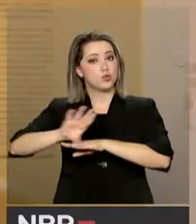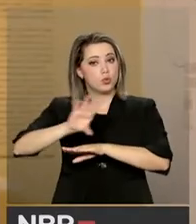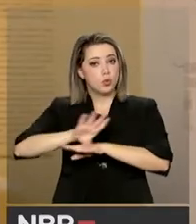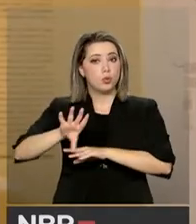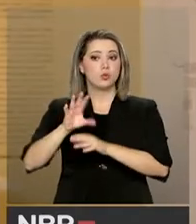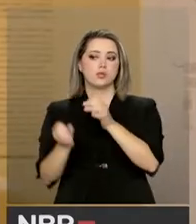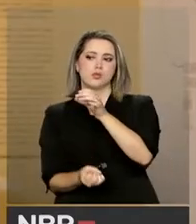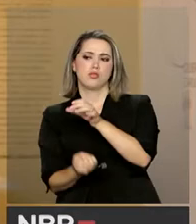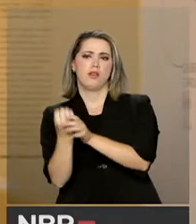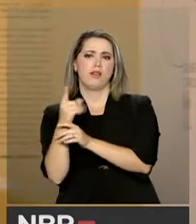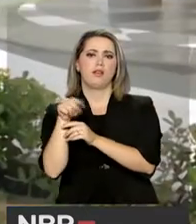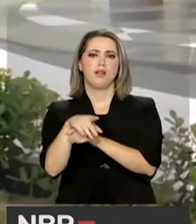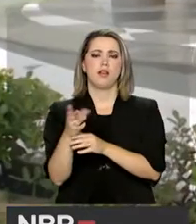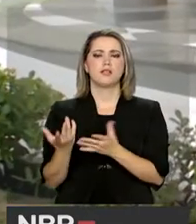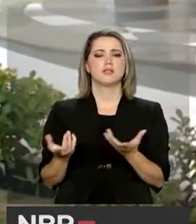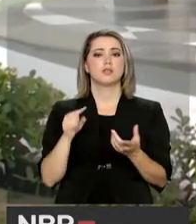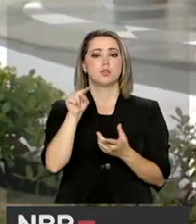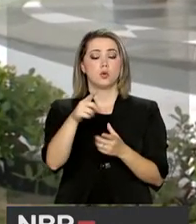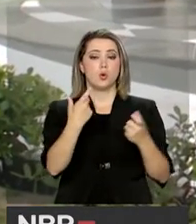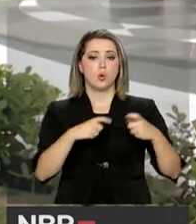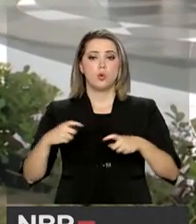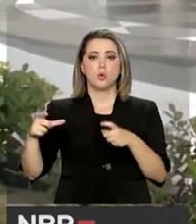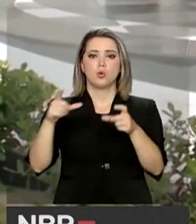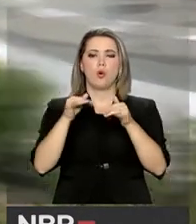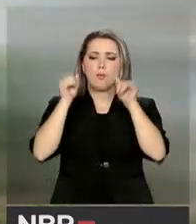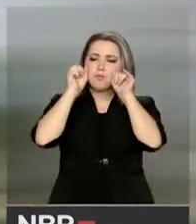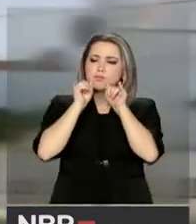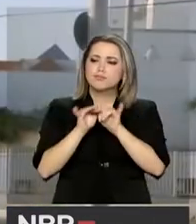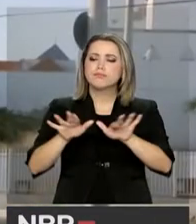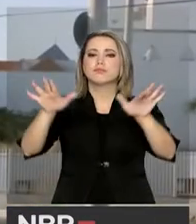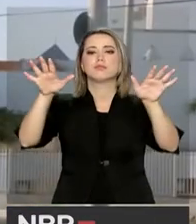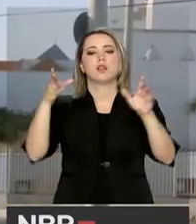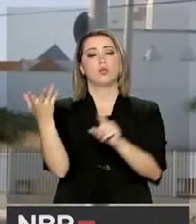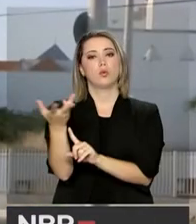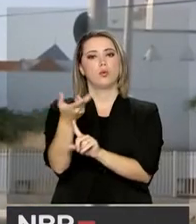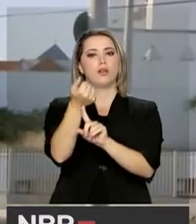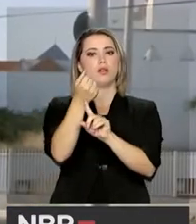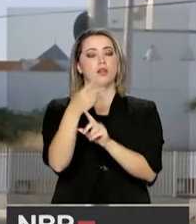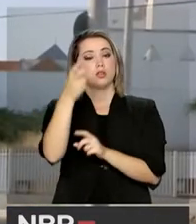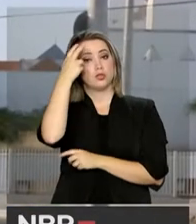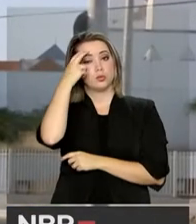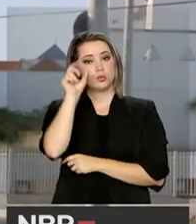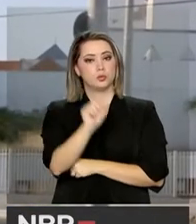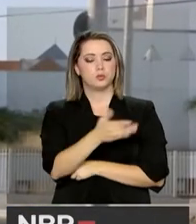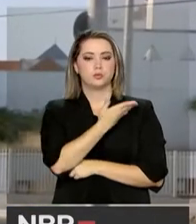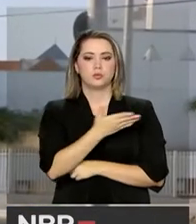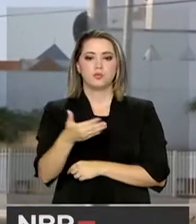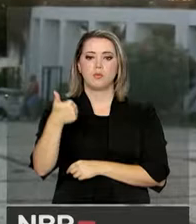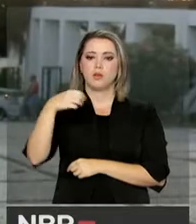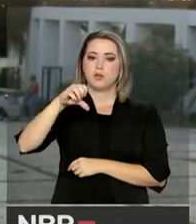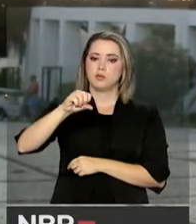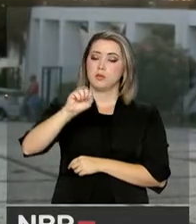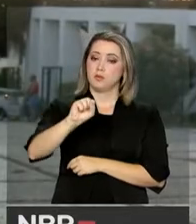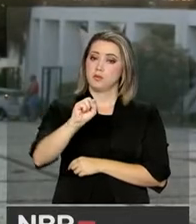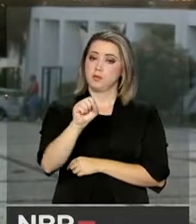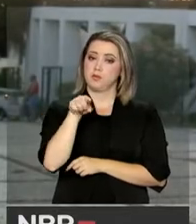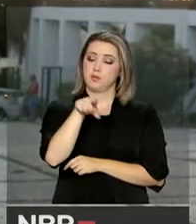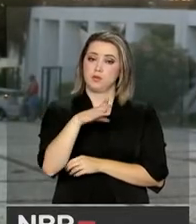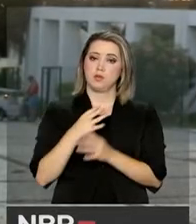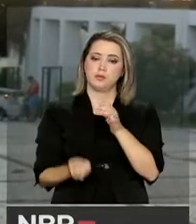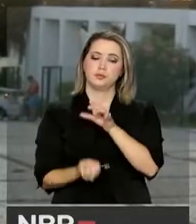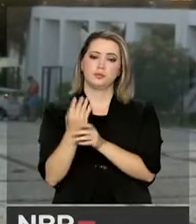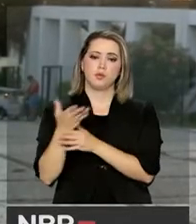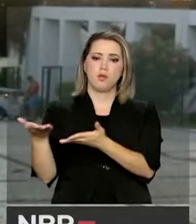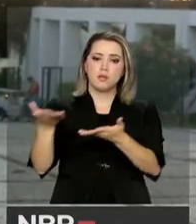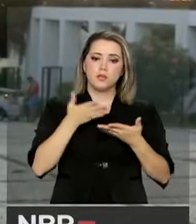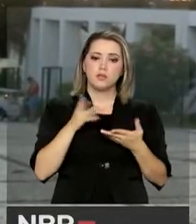criação, um centro de invenção e um centro de difusão cultural. Fundado em 1998, o Centro Dragão do Mar veio